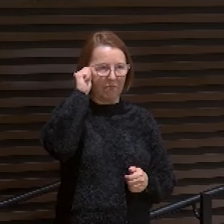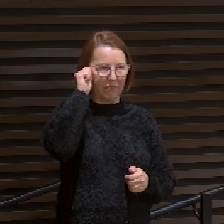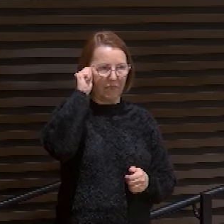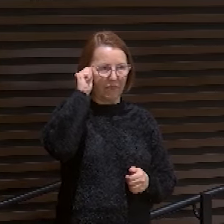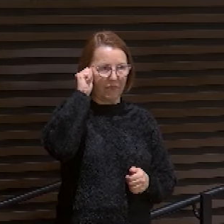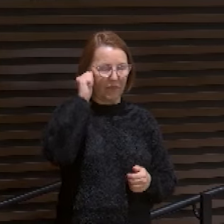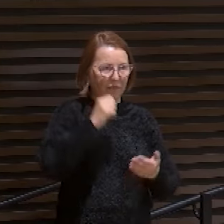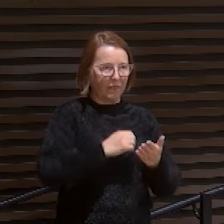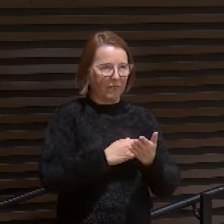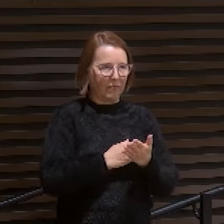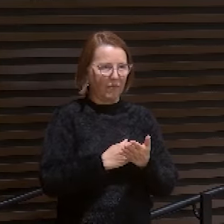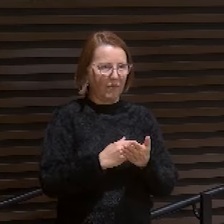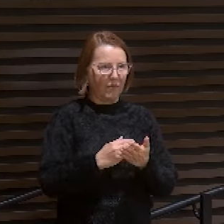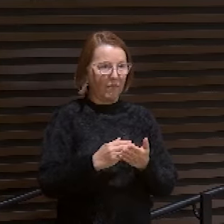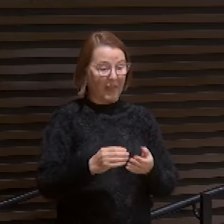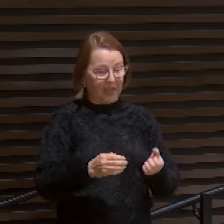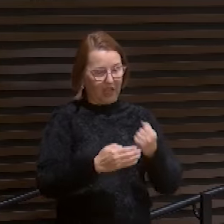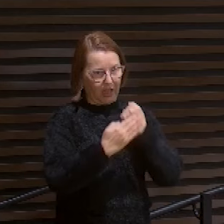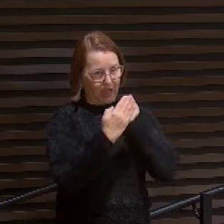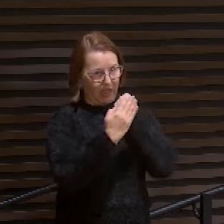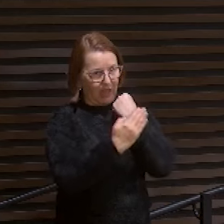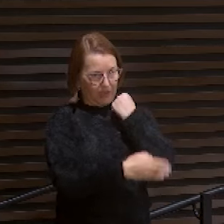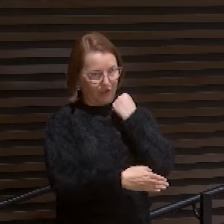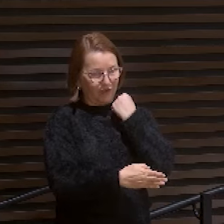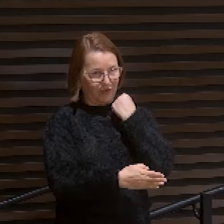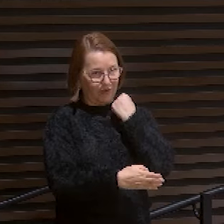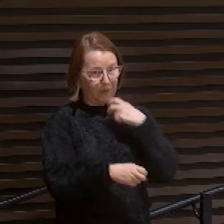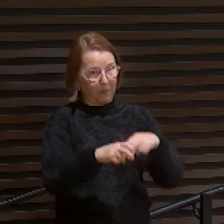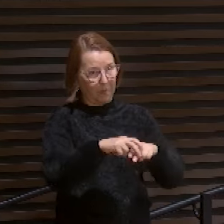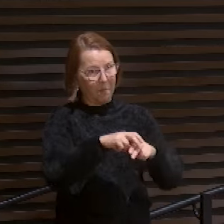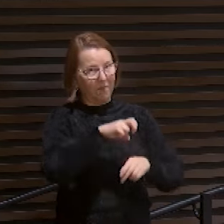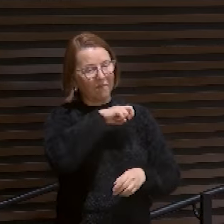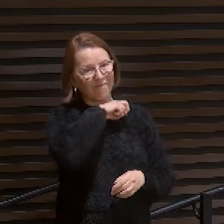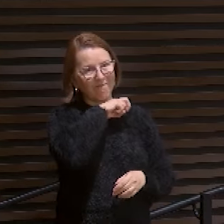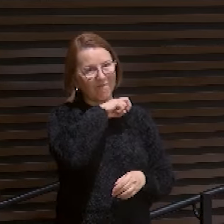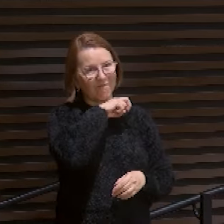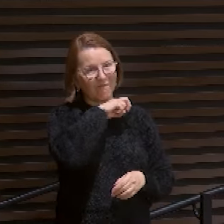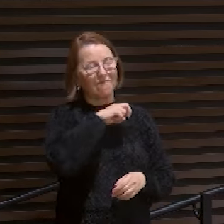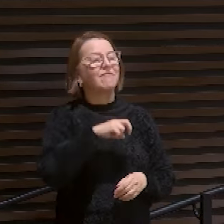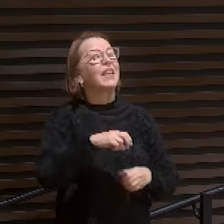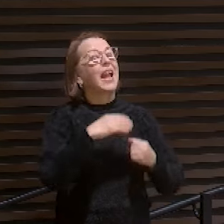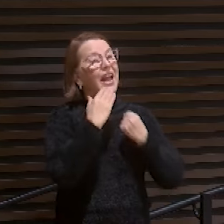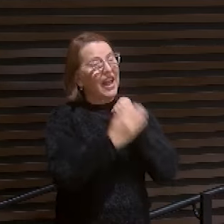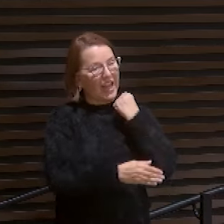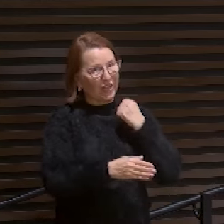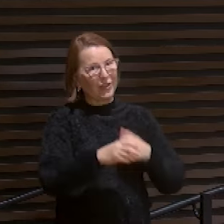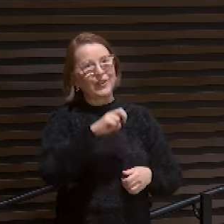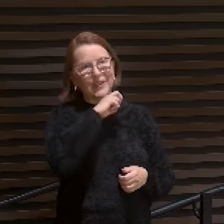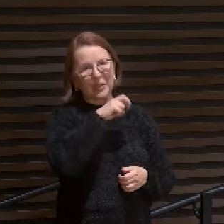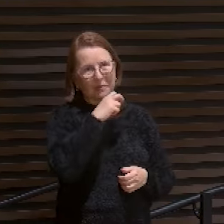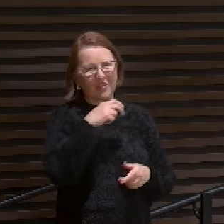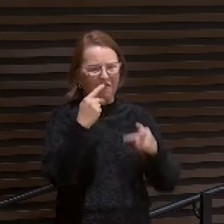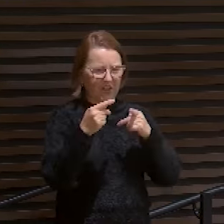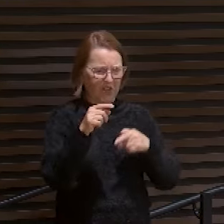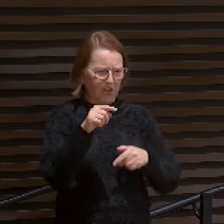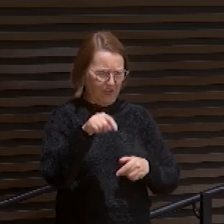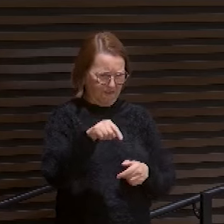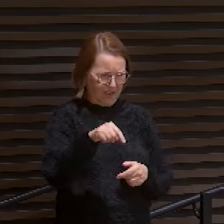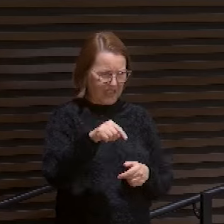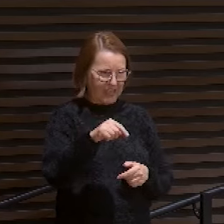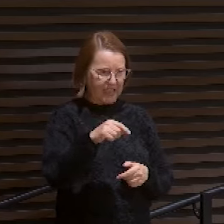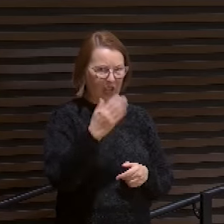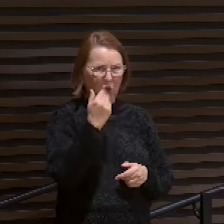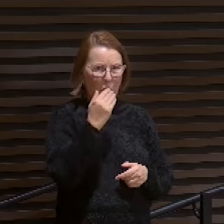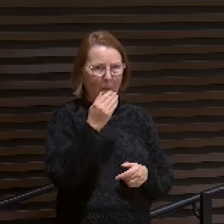Ele começa com um castigo na serpente, dizendo que ela teria que comer pó todos os dias da